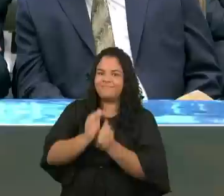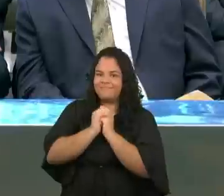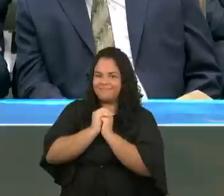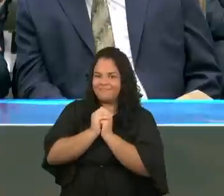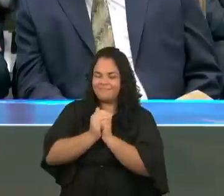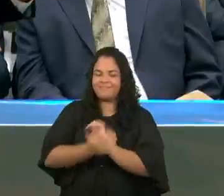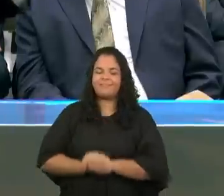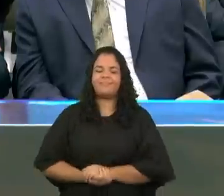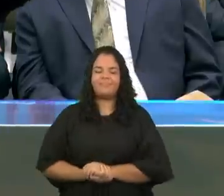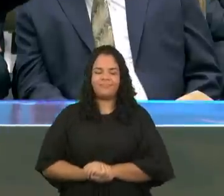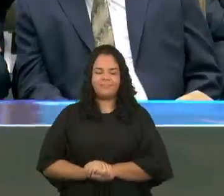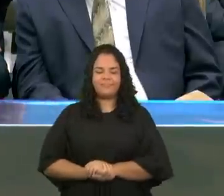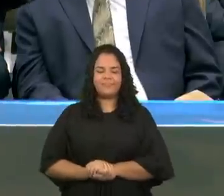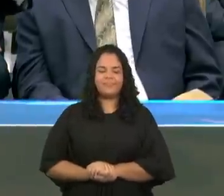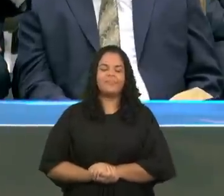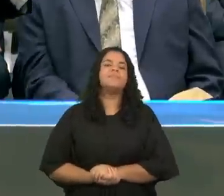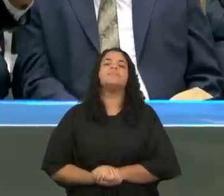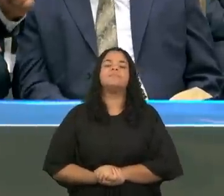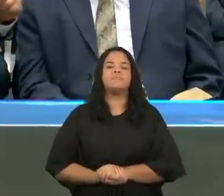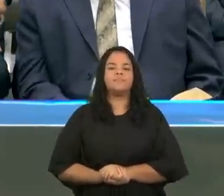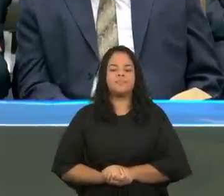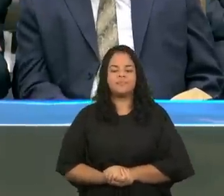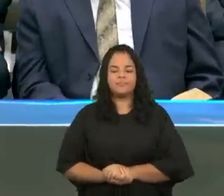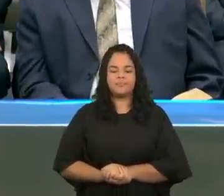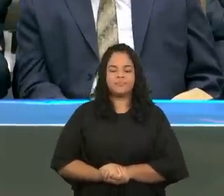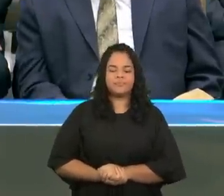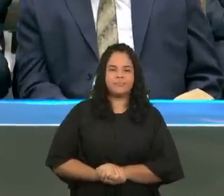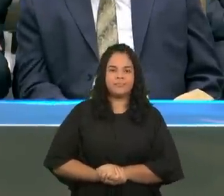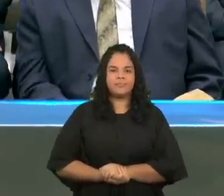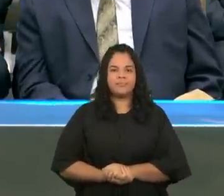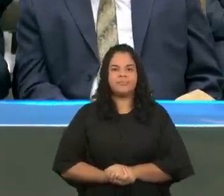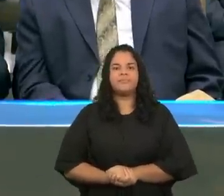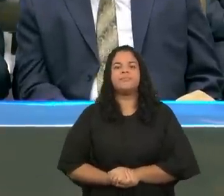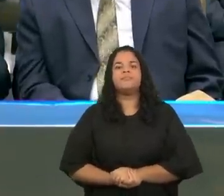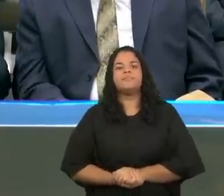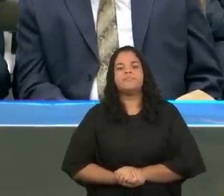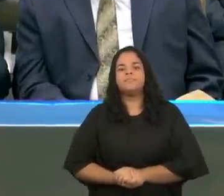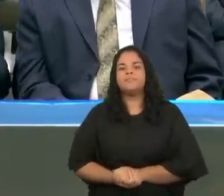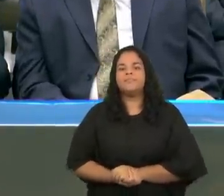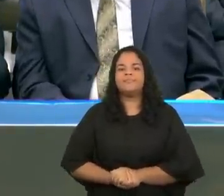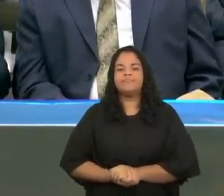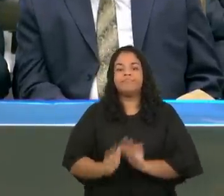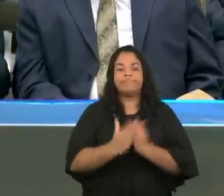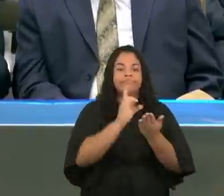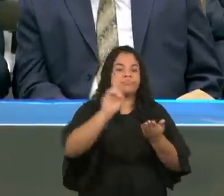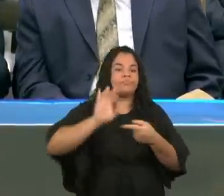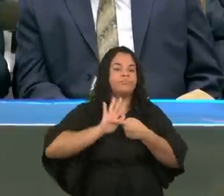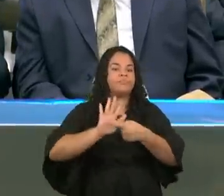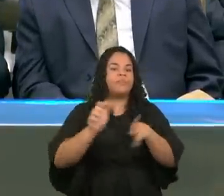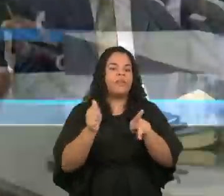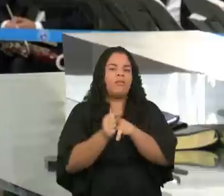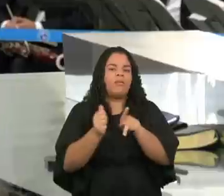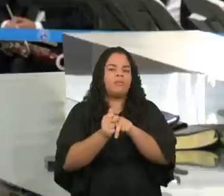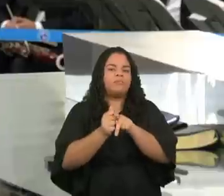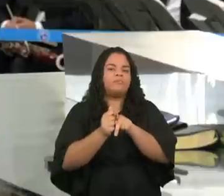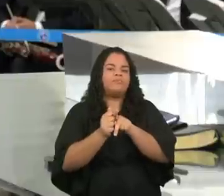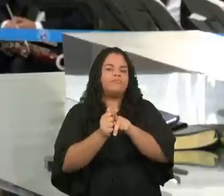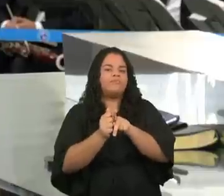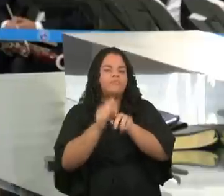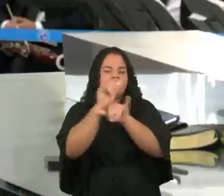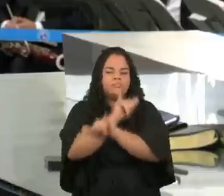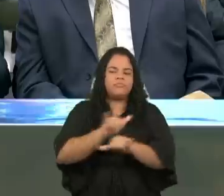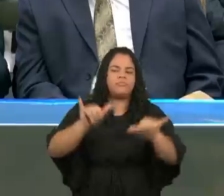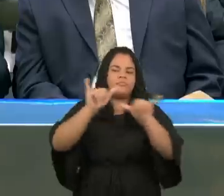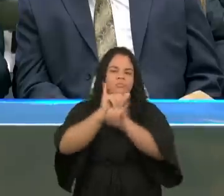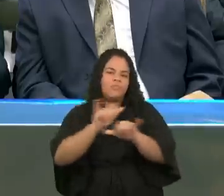Isso foi o que Pedro disse, que nós deveríamos dar razão da nossa fé, a causa da nossa fé, a